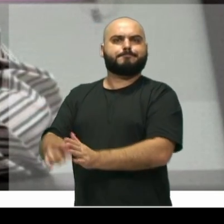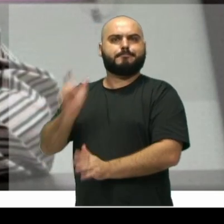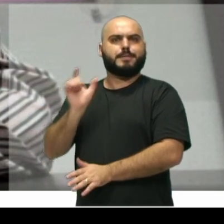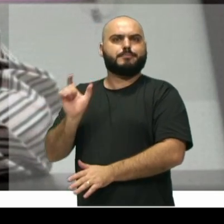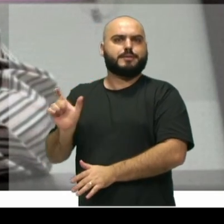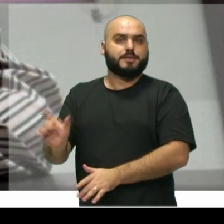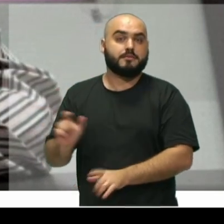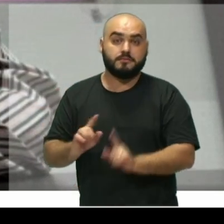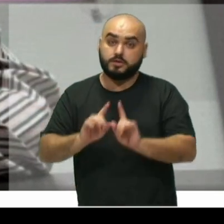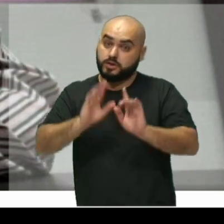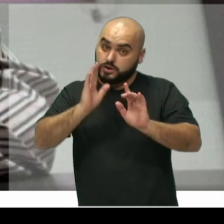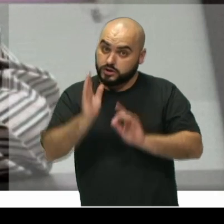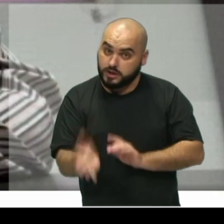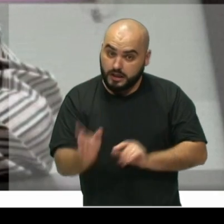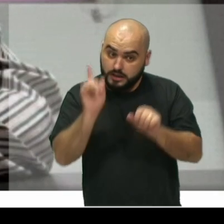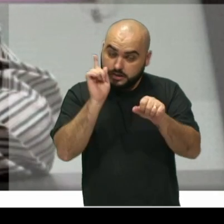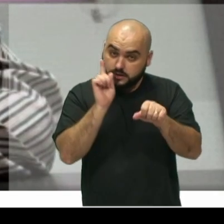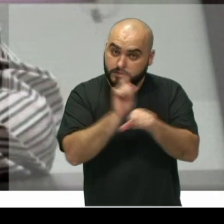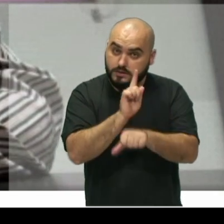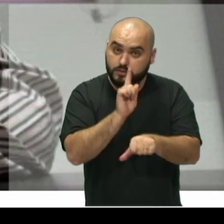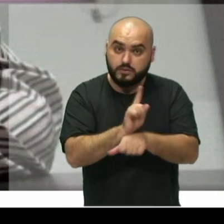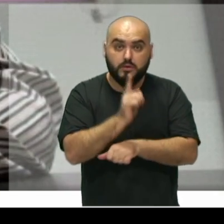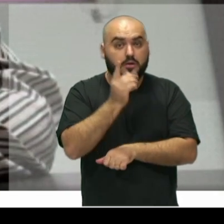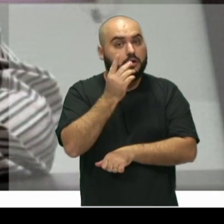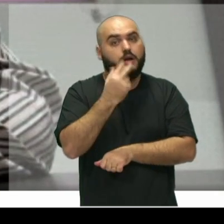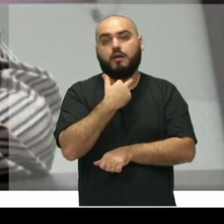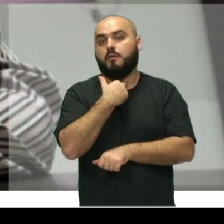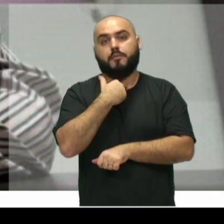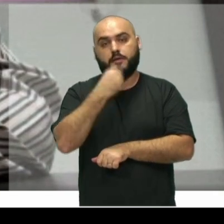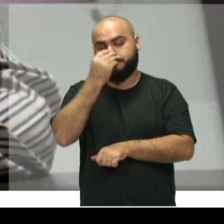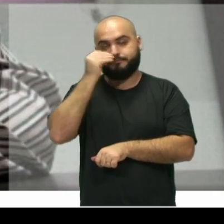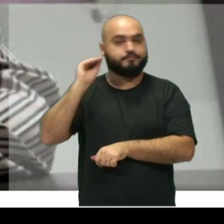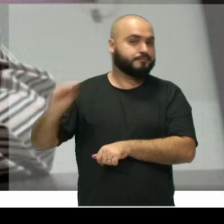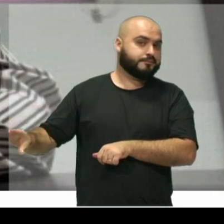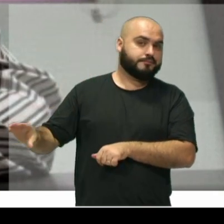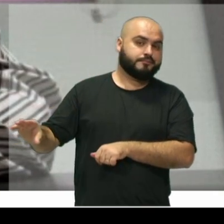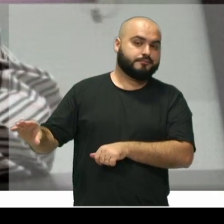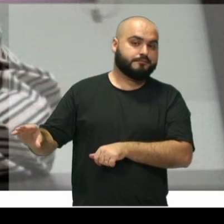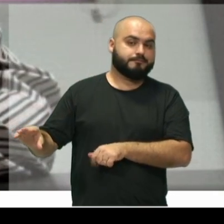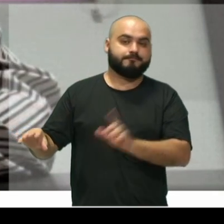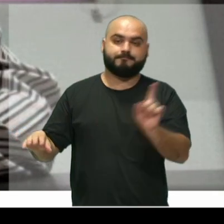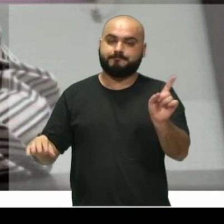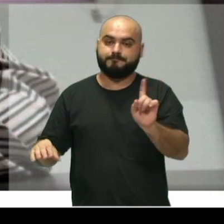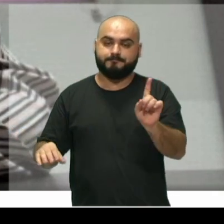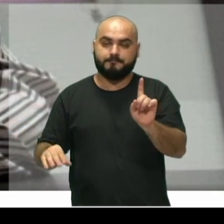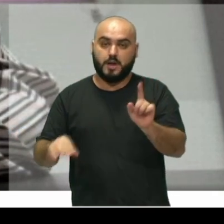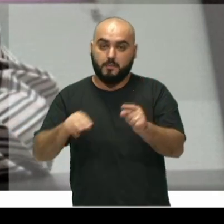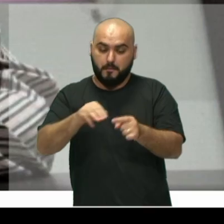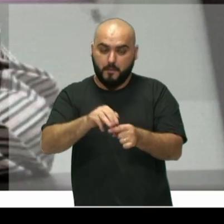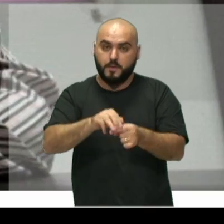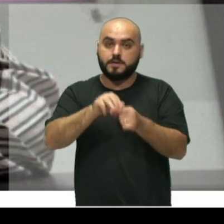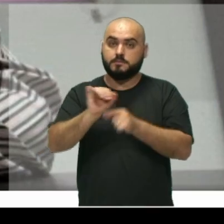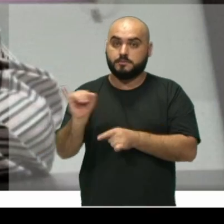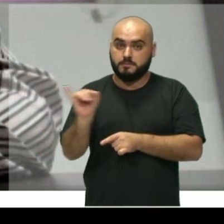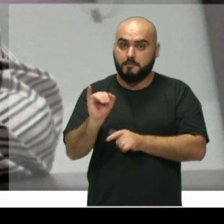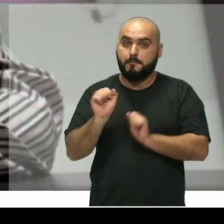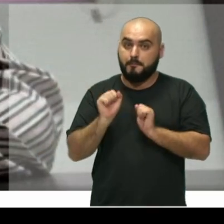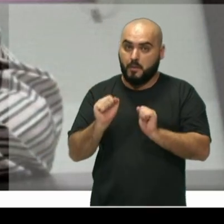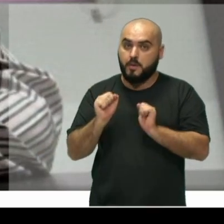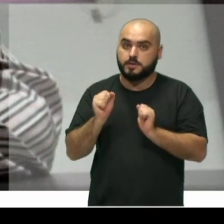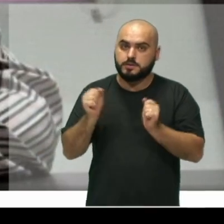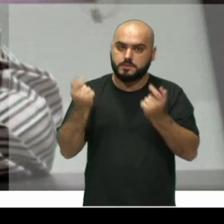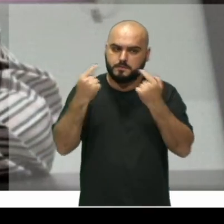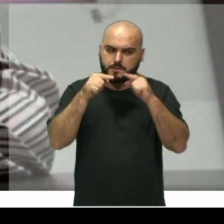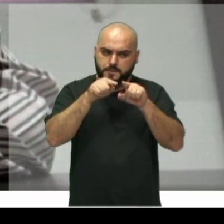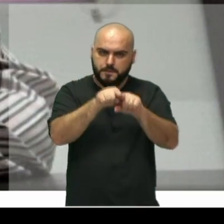gestores, deixar ou virar as costas para essa realidade. Nós precisamos unir esforços, o município de Itajaí pode pactuar outros tipos